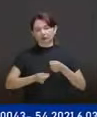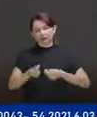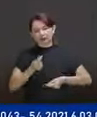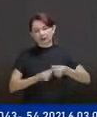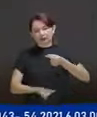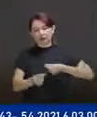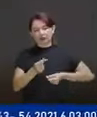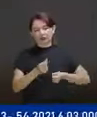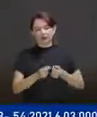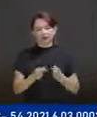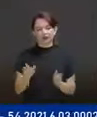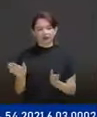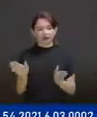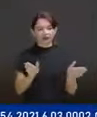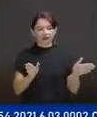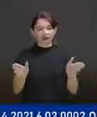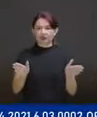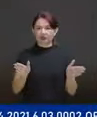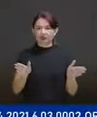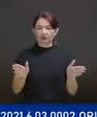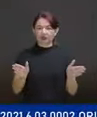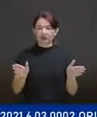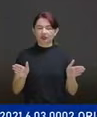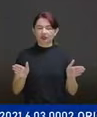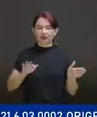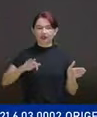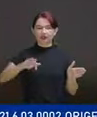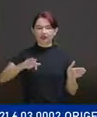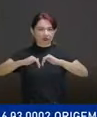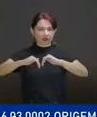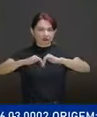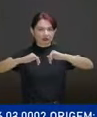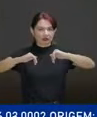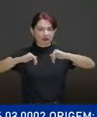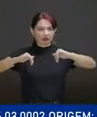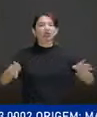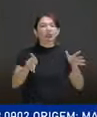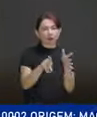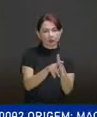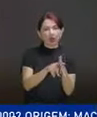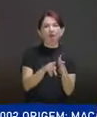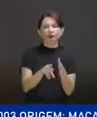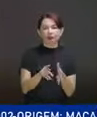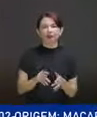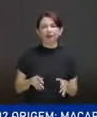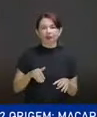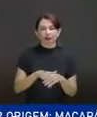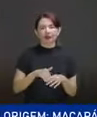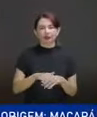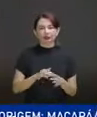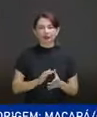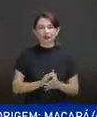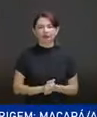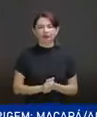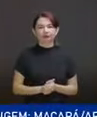paralela de campanha, de modo que adequar a fins de arrecadação de